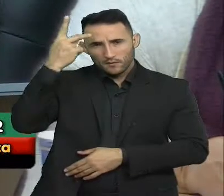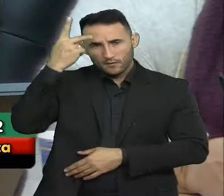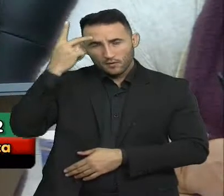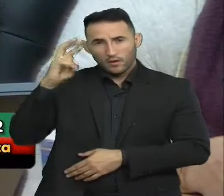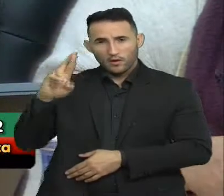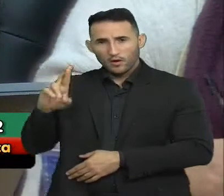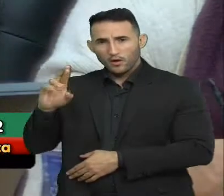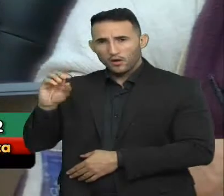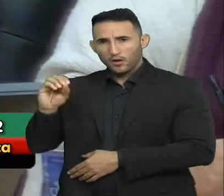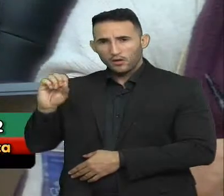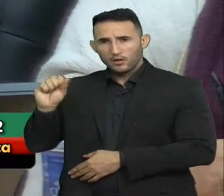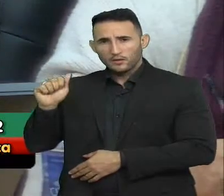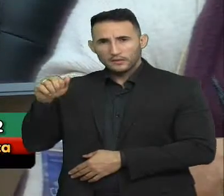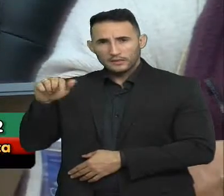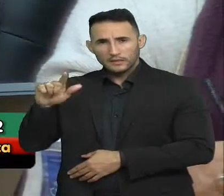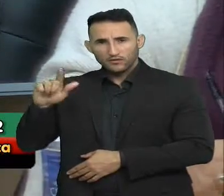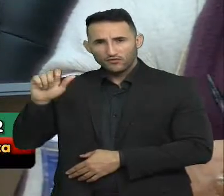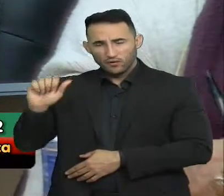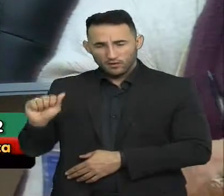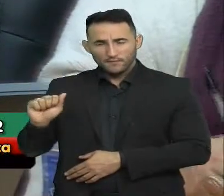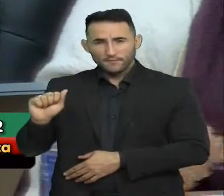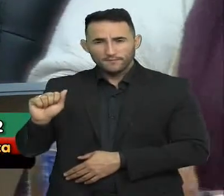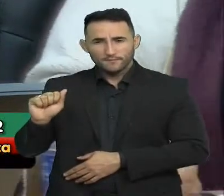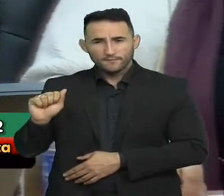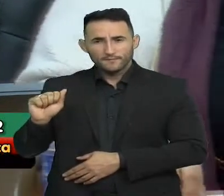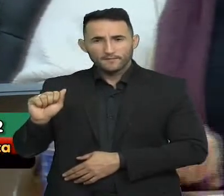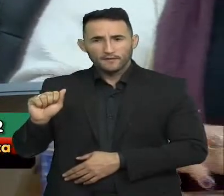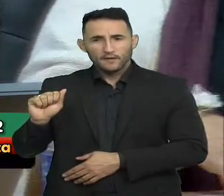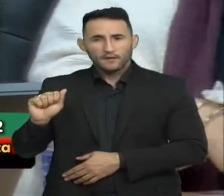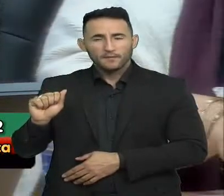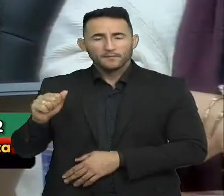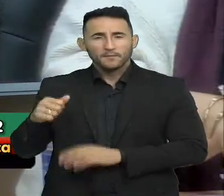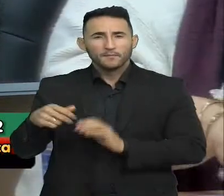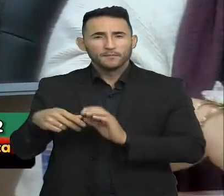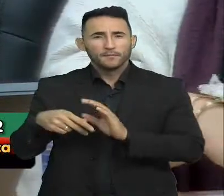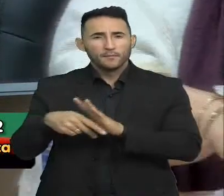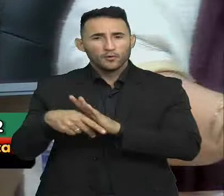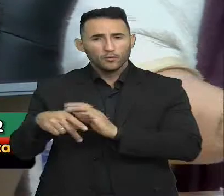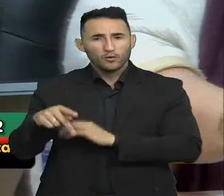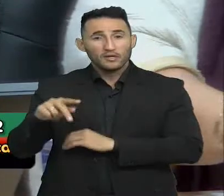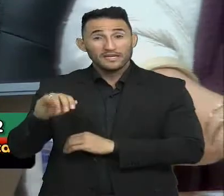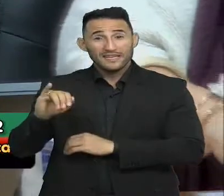Rosângela dos Santos Cobo Fogaça, que é IA Maé,